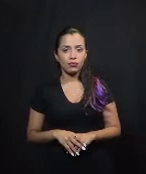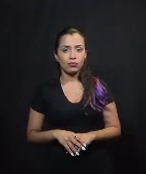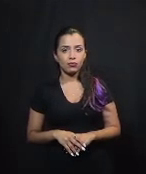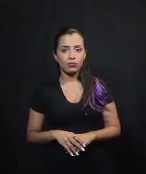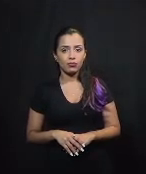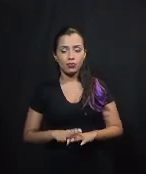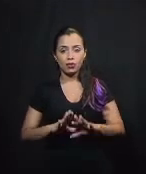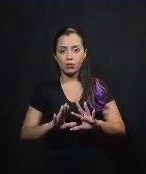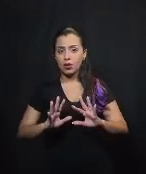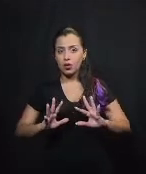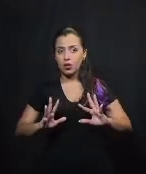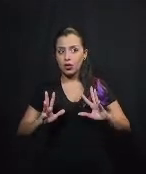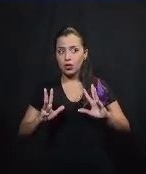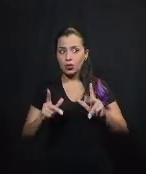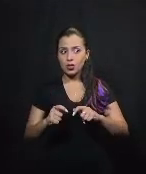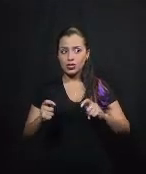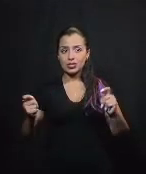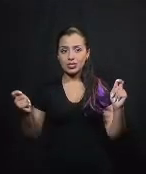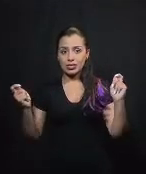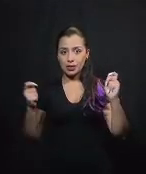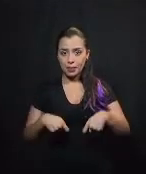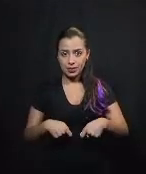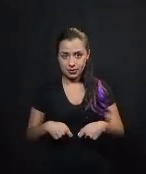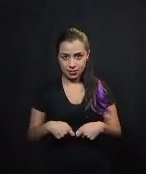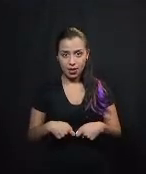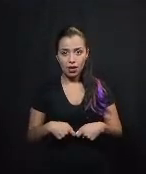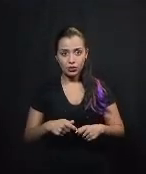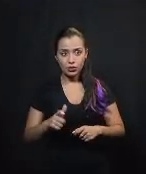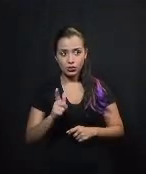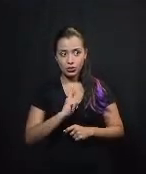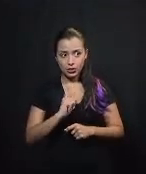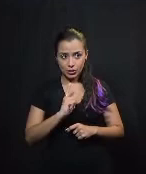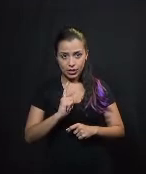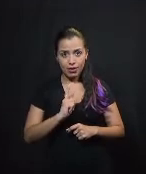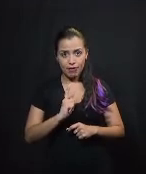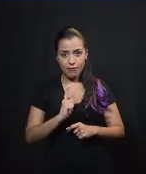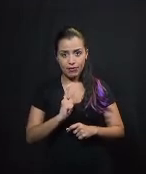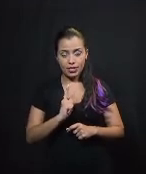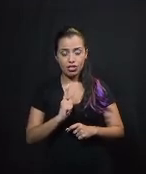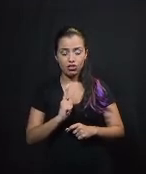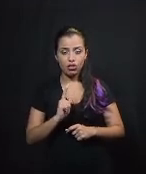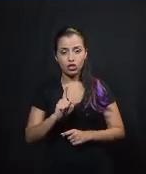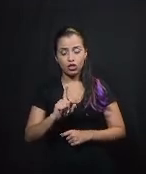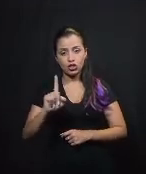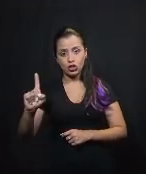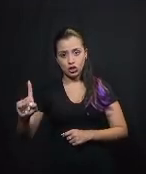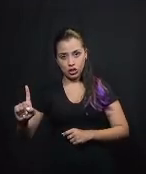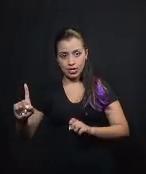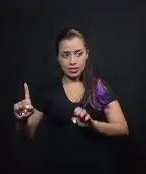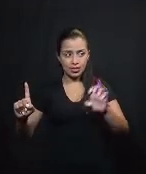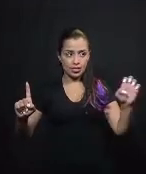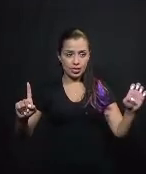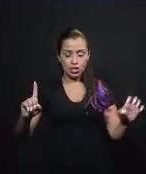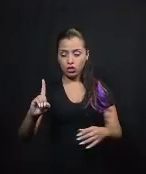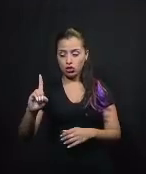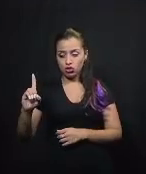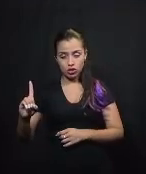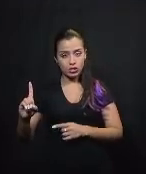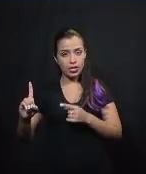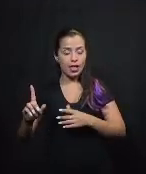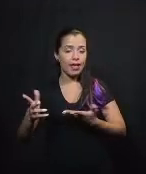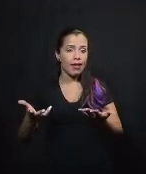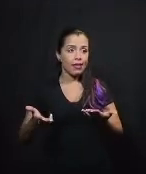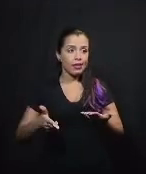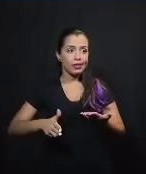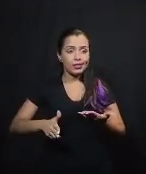o eleitor para determinadas posições e posições de direita, É alguma coisa que não cai do